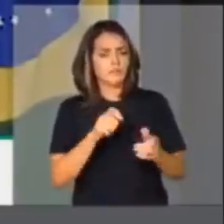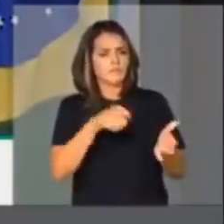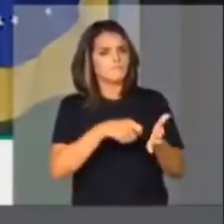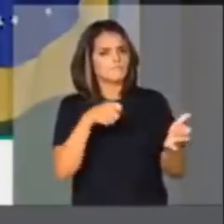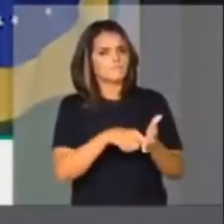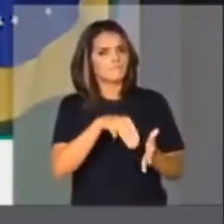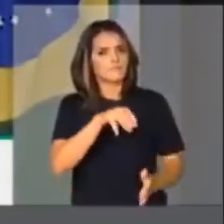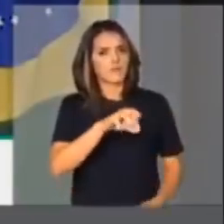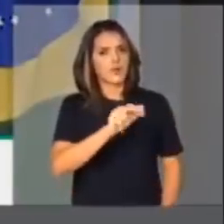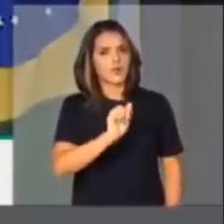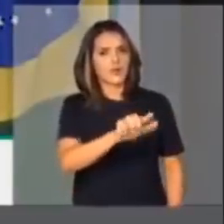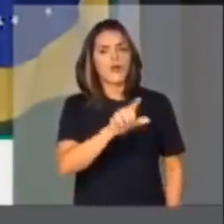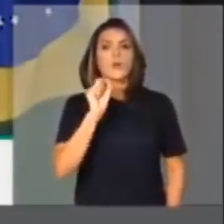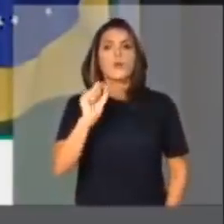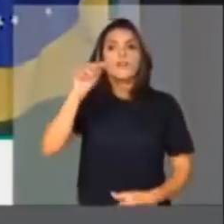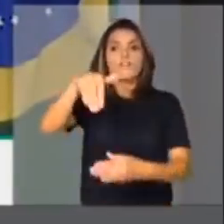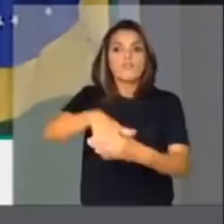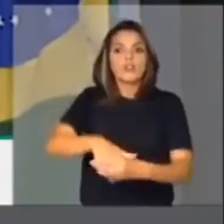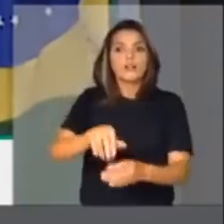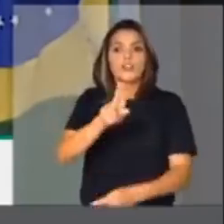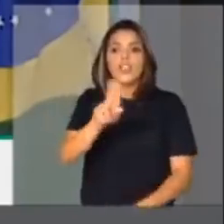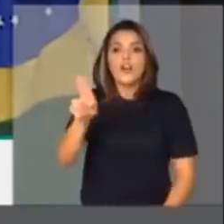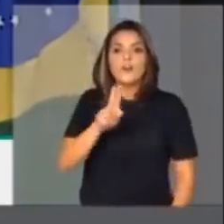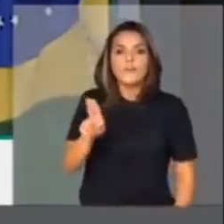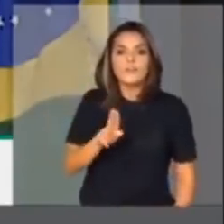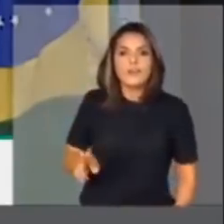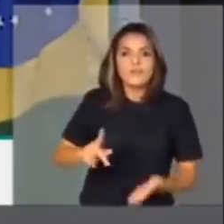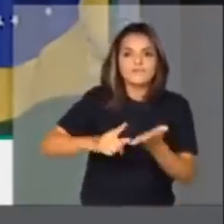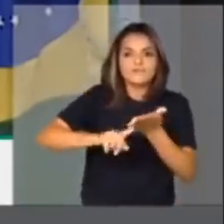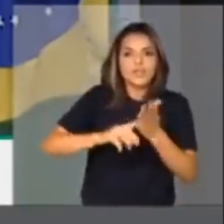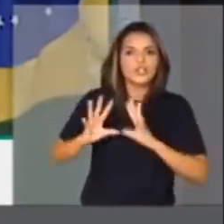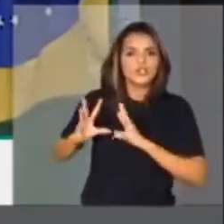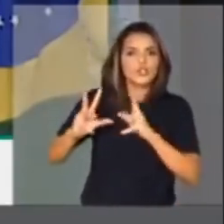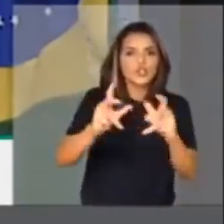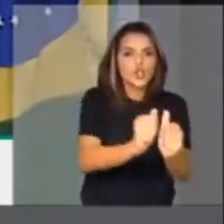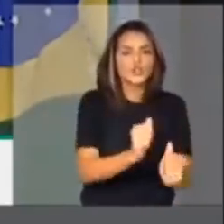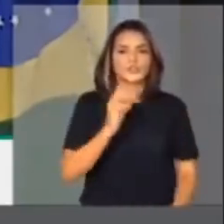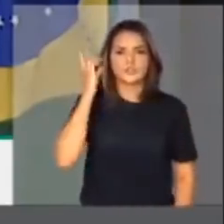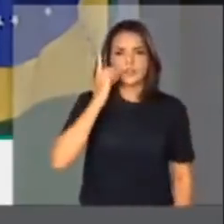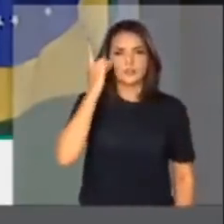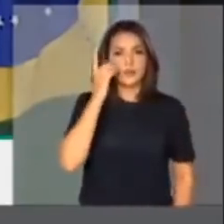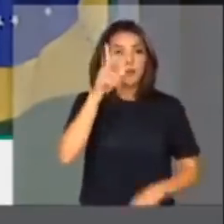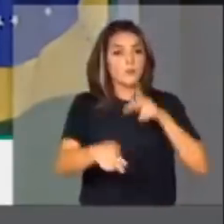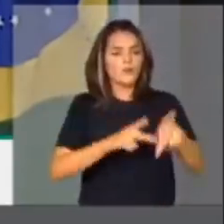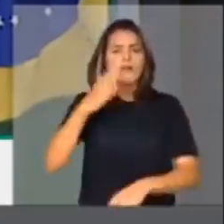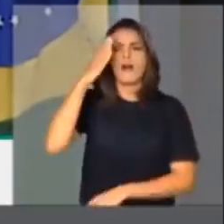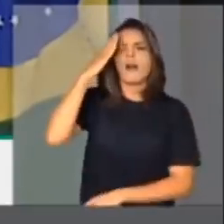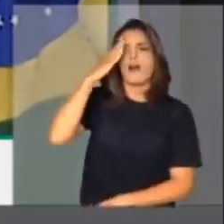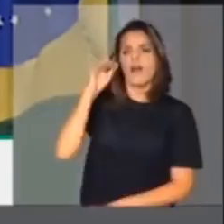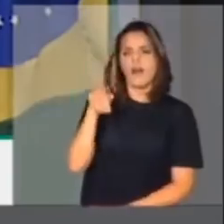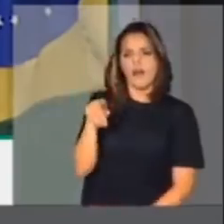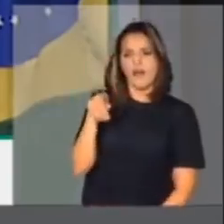moral, de fazer votação nominal por ofício dos deputados, para que todos os brasileiros saibam quem de fato